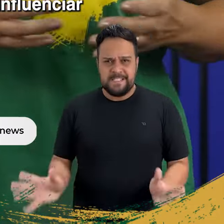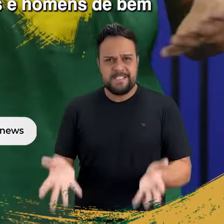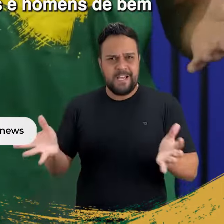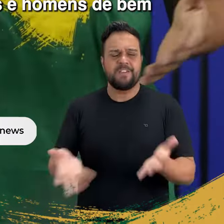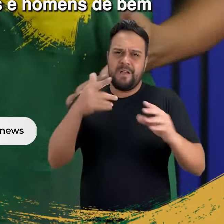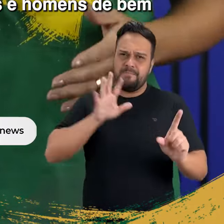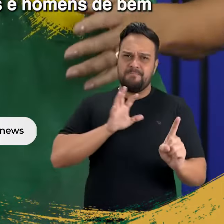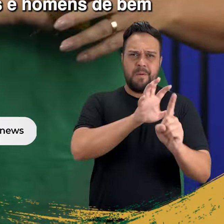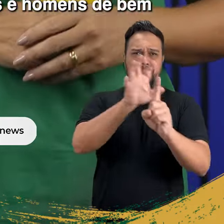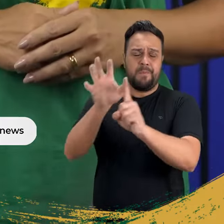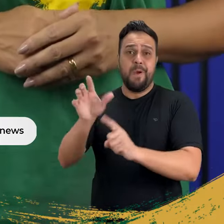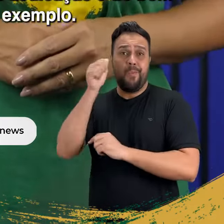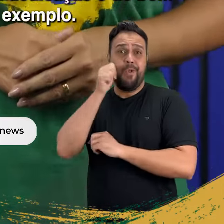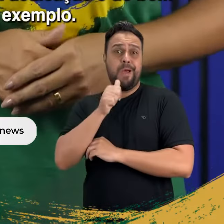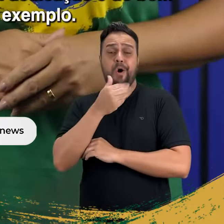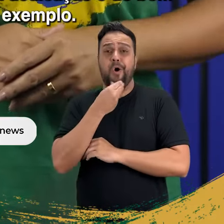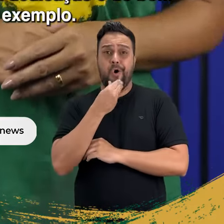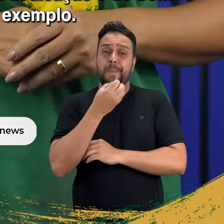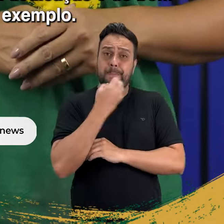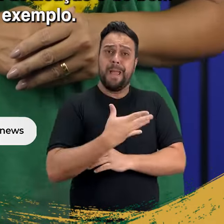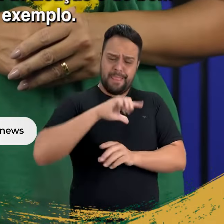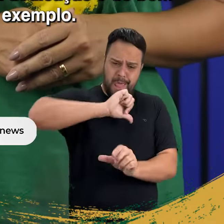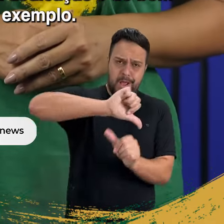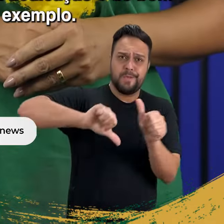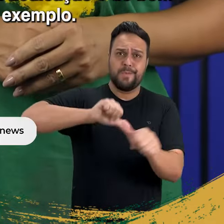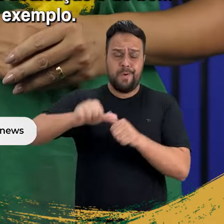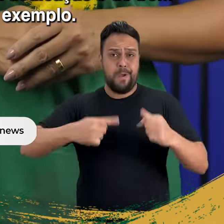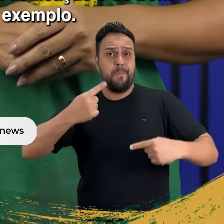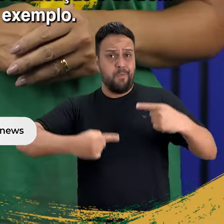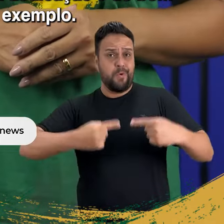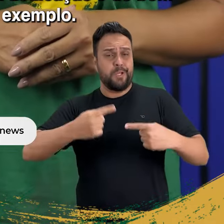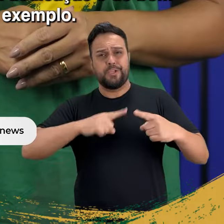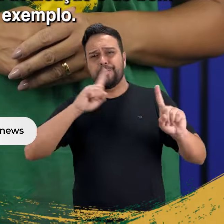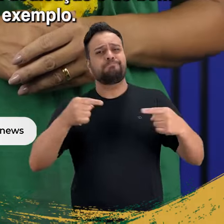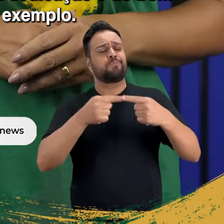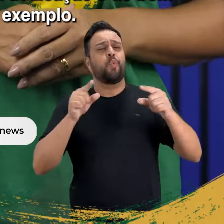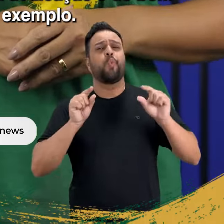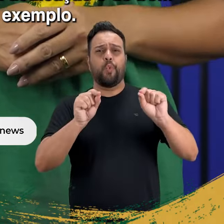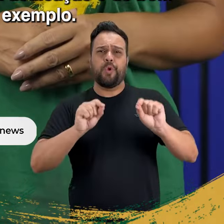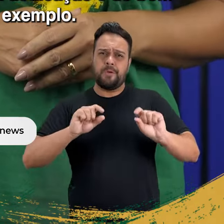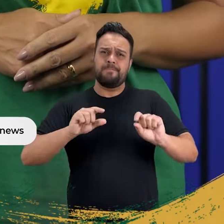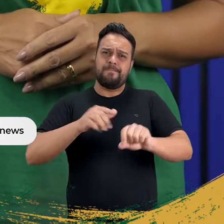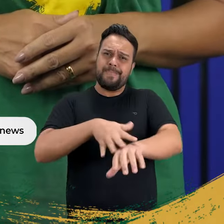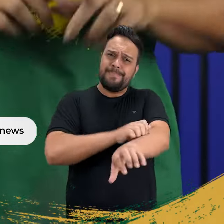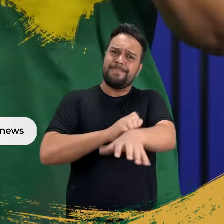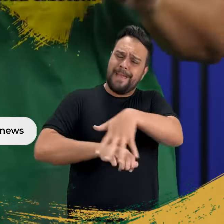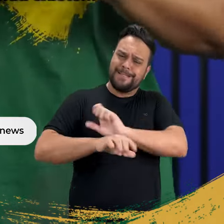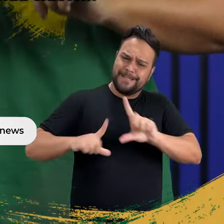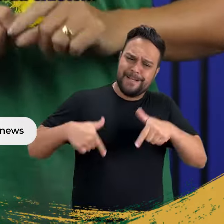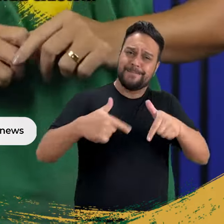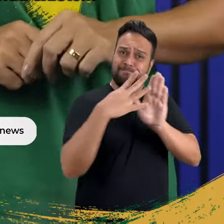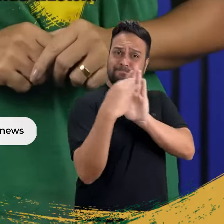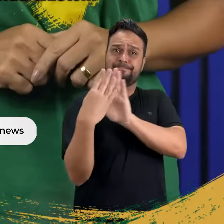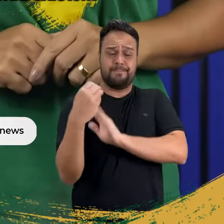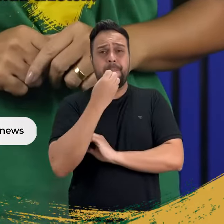Influenciar mulheres e homens de bem a transformarem a política por meio da Dedicação e do Bom exemplo eu